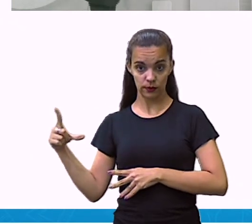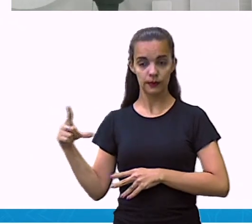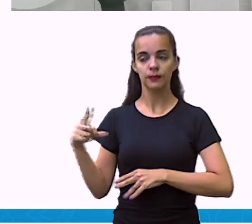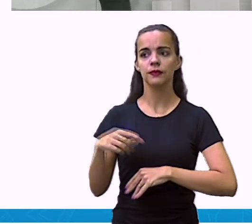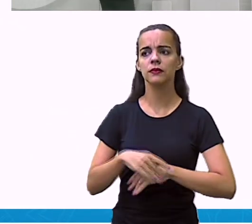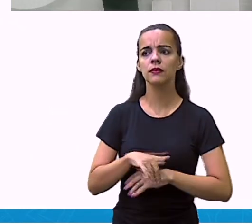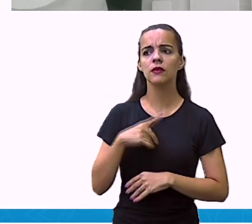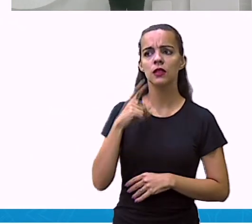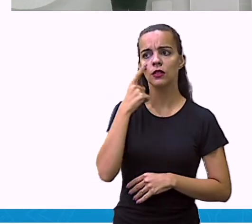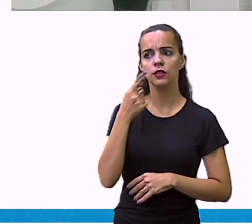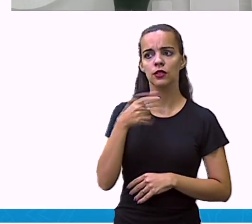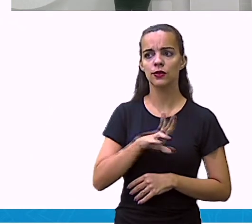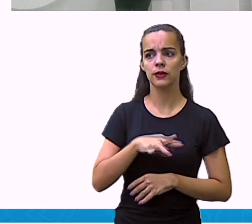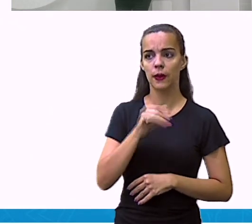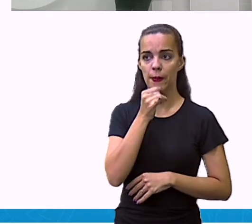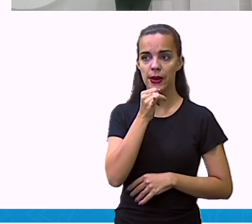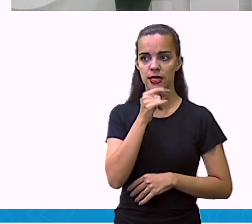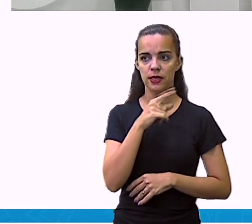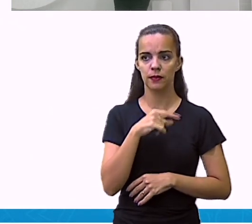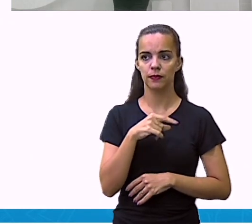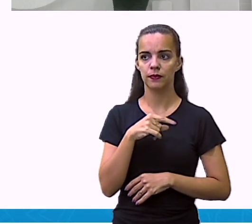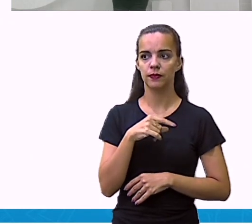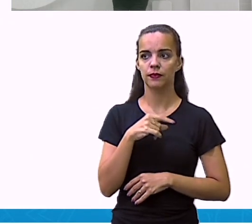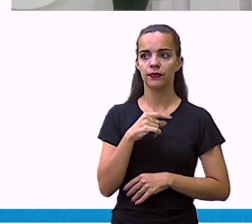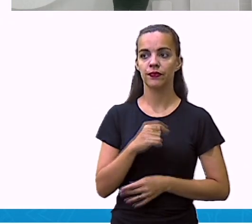ordem crescente.